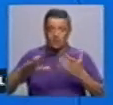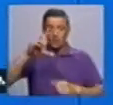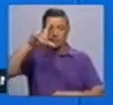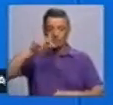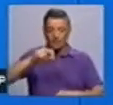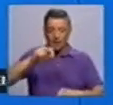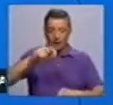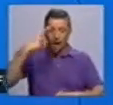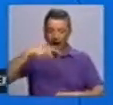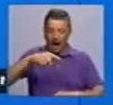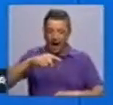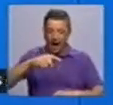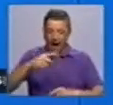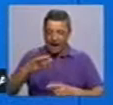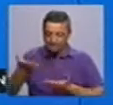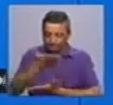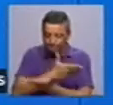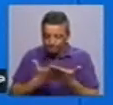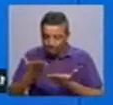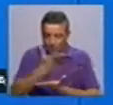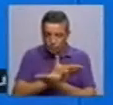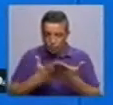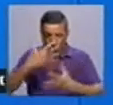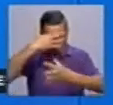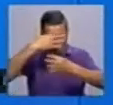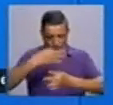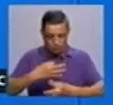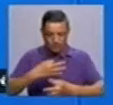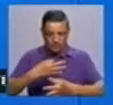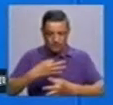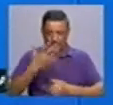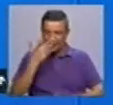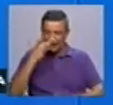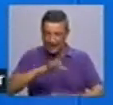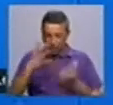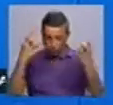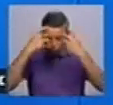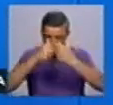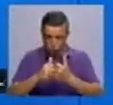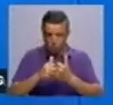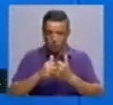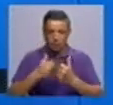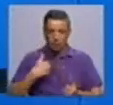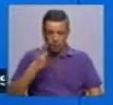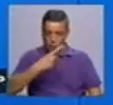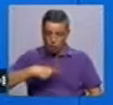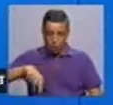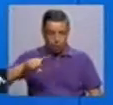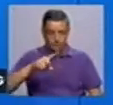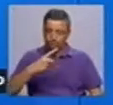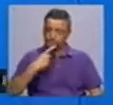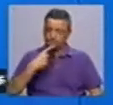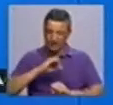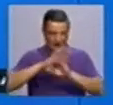também há aqui interações ou comportamentos da matéria negra, da matéria escura, que nós também ainda não conseguimos